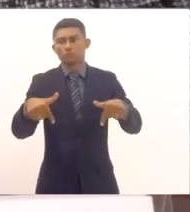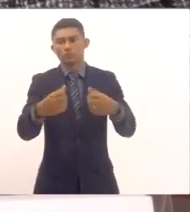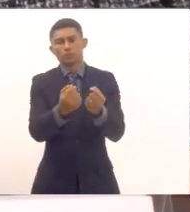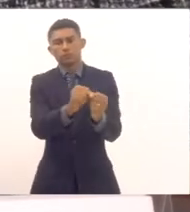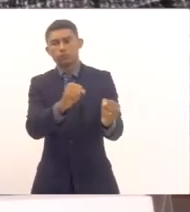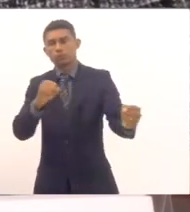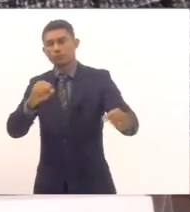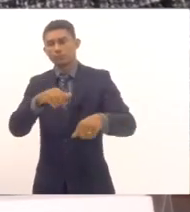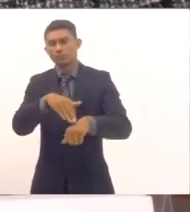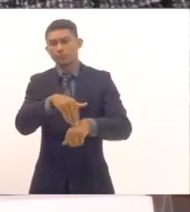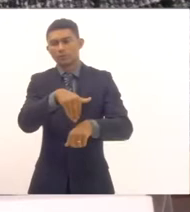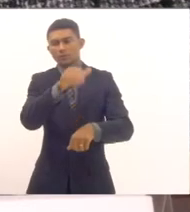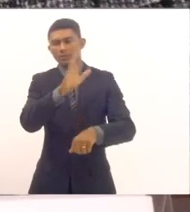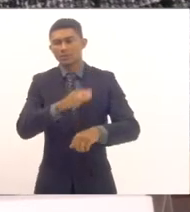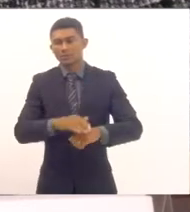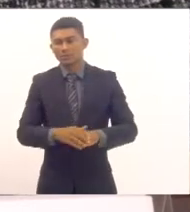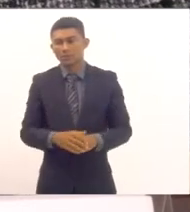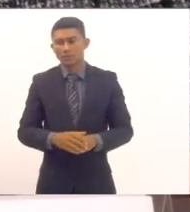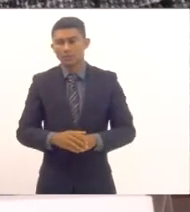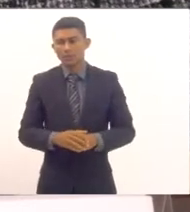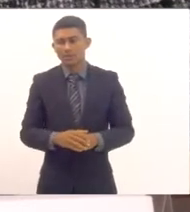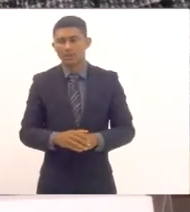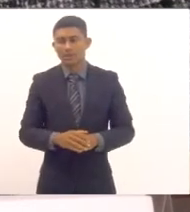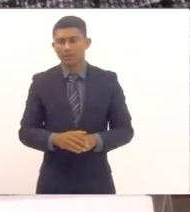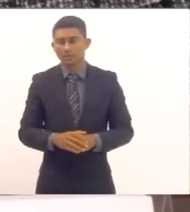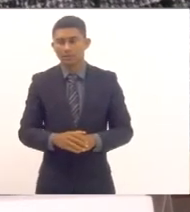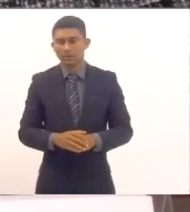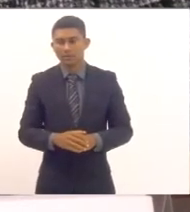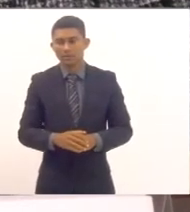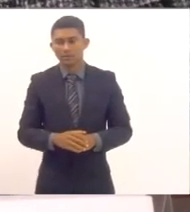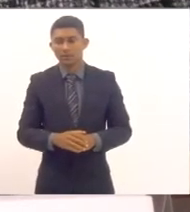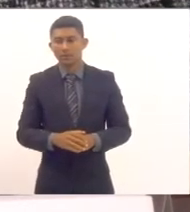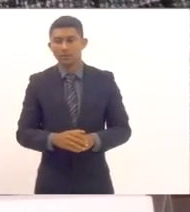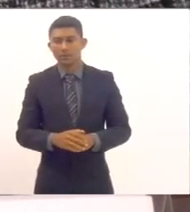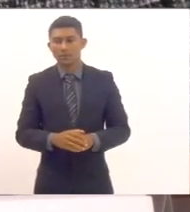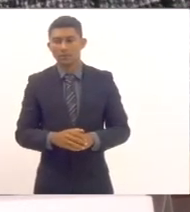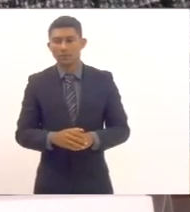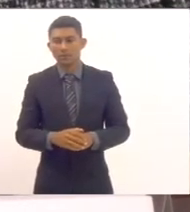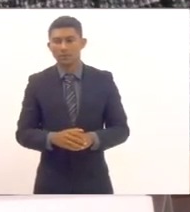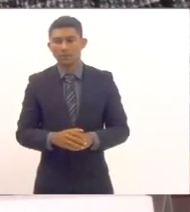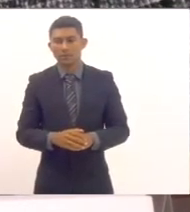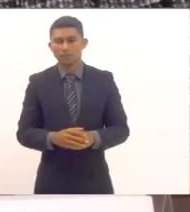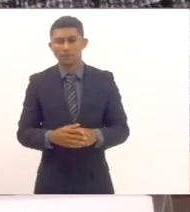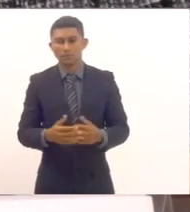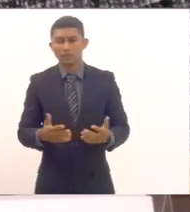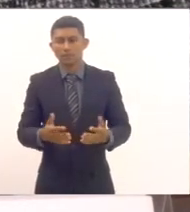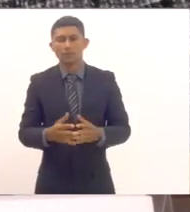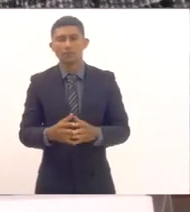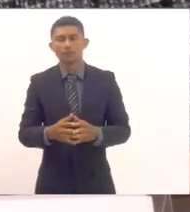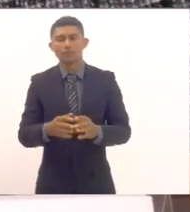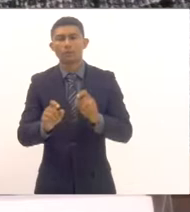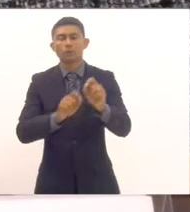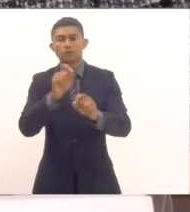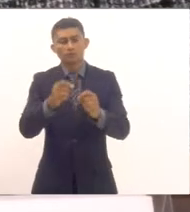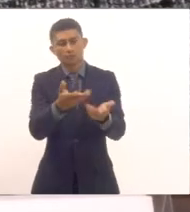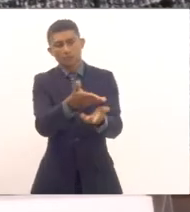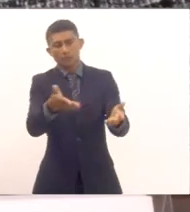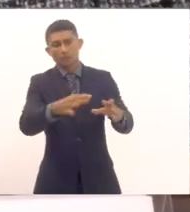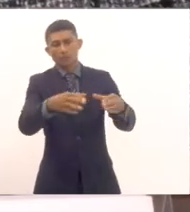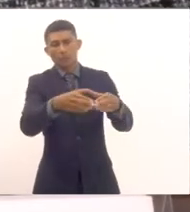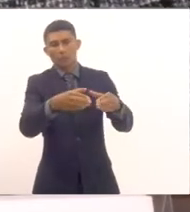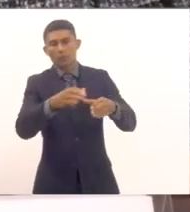que tá fazendo segura para mostrar aquele aqui é organização